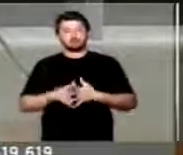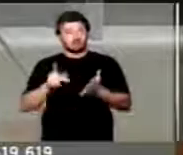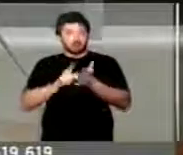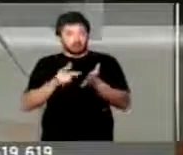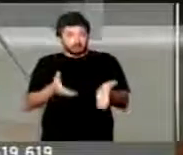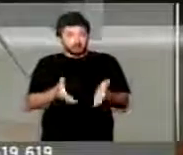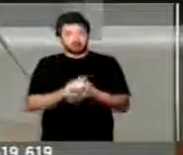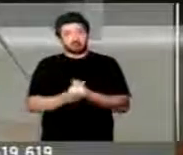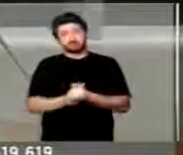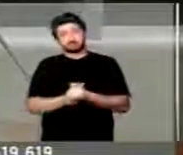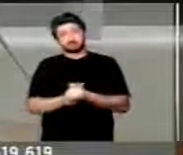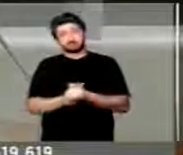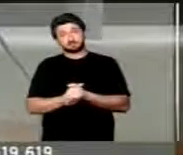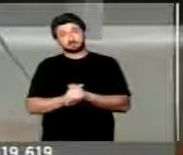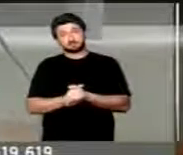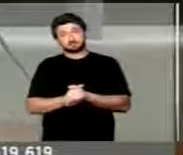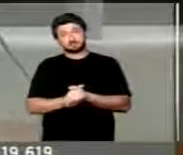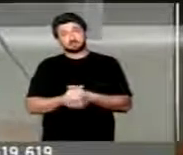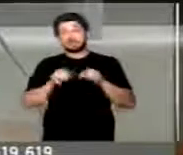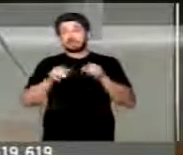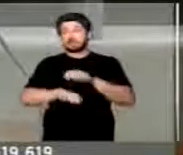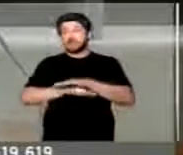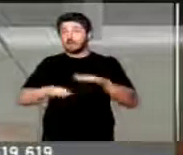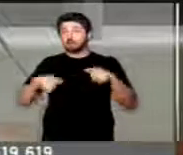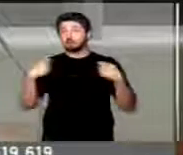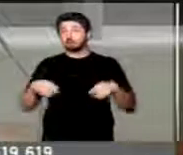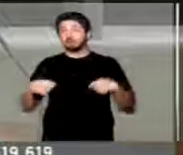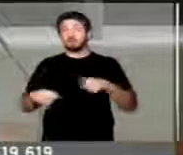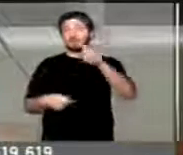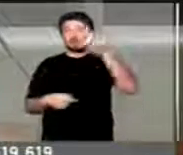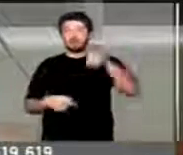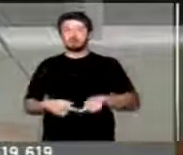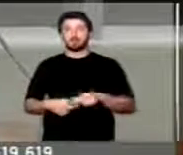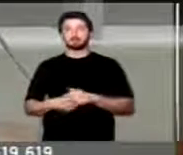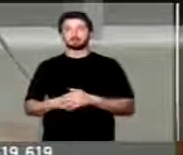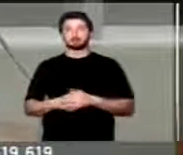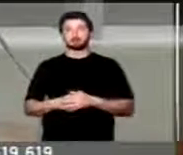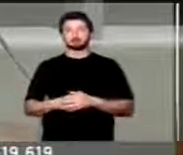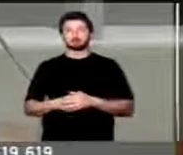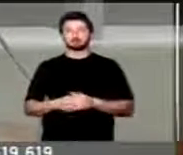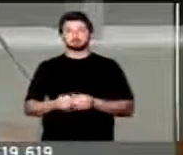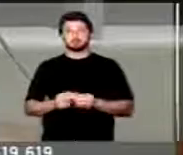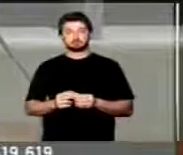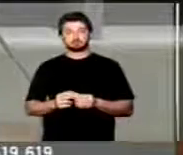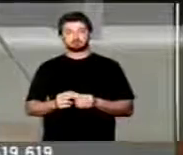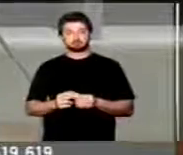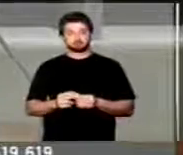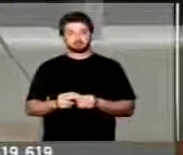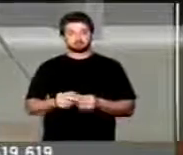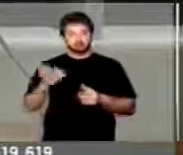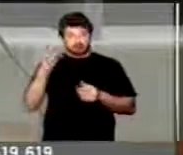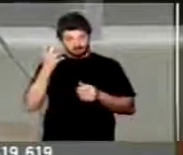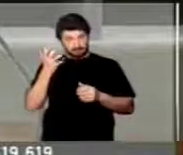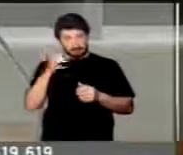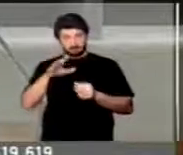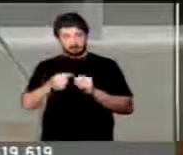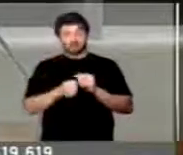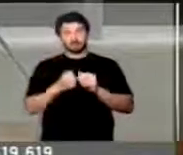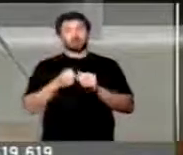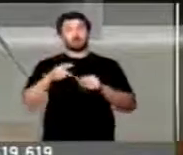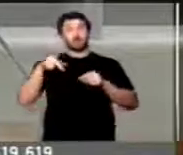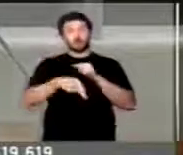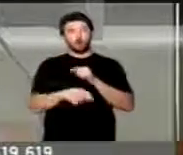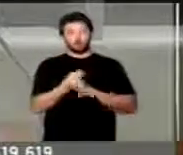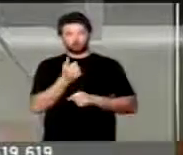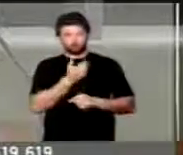Esse mecanismo é que precisa acabar. E mais, querem passar esses cortes nos